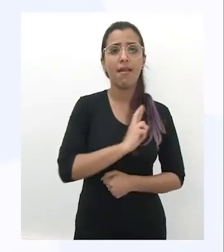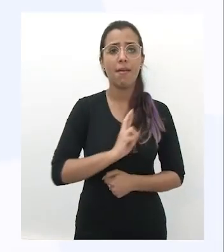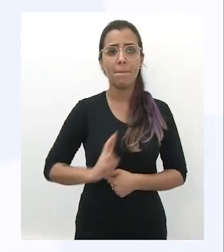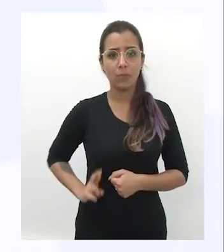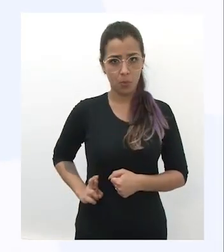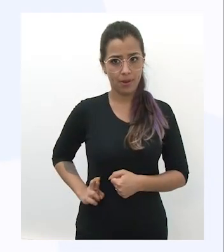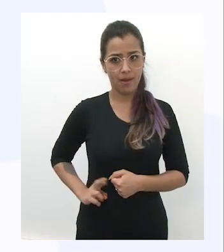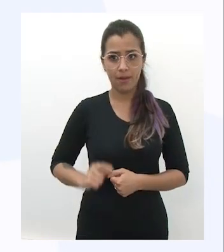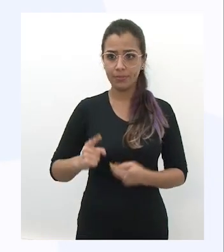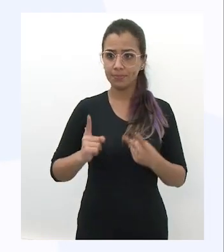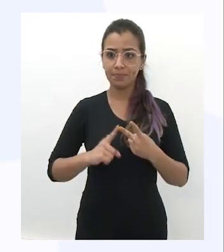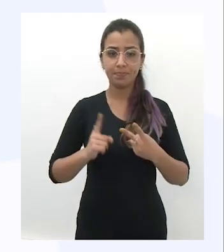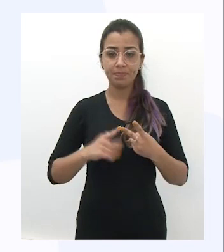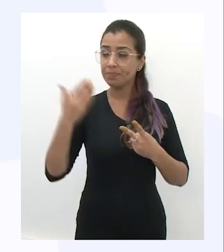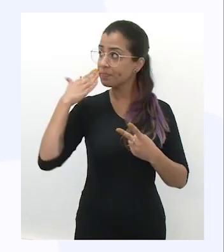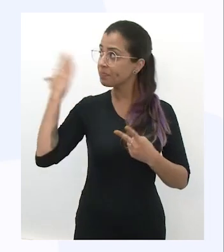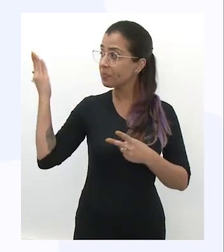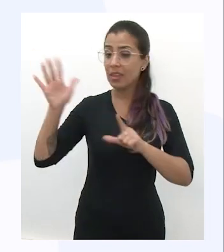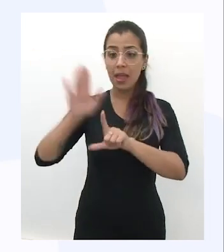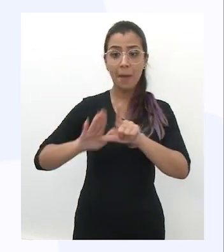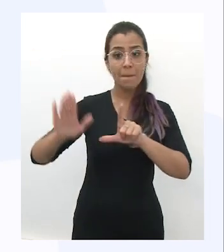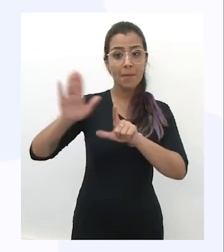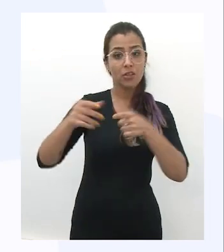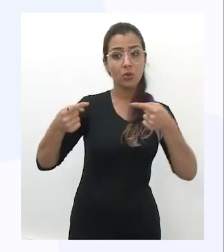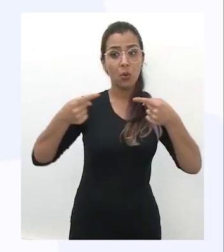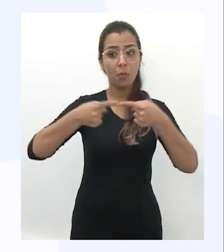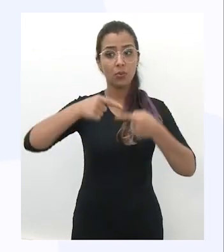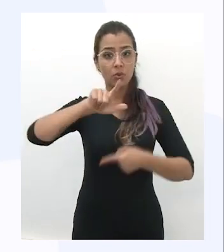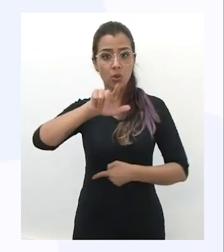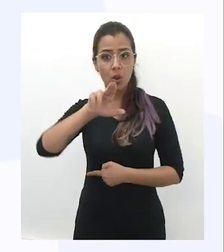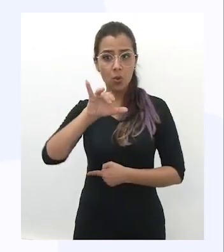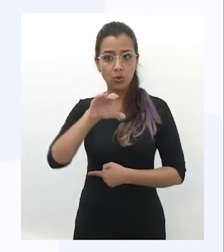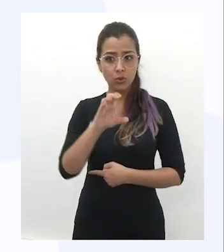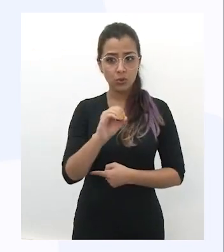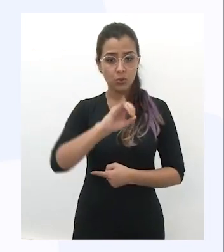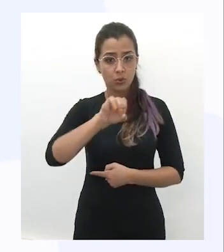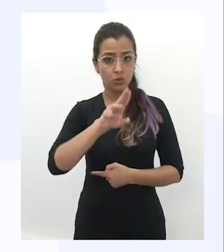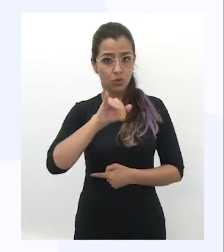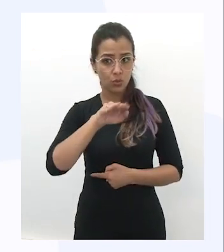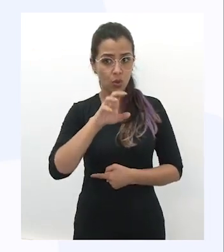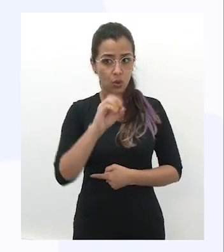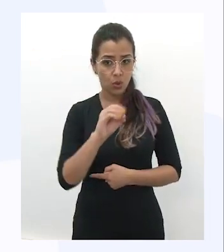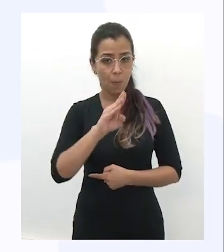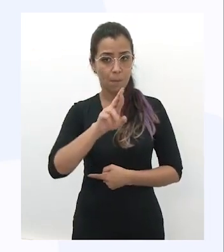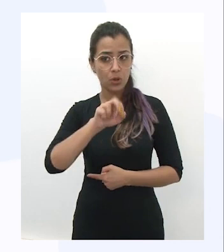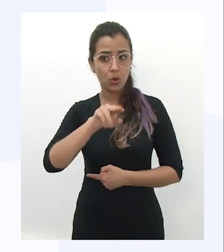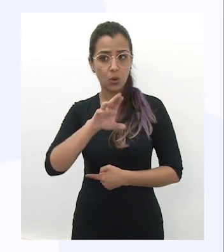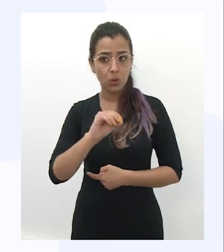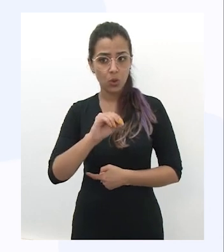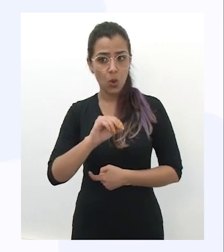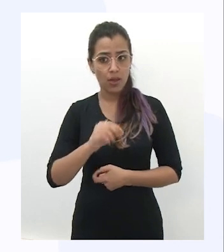uma imagem, busto associado a Lúcio Júnior Bruto, que liderou a revolta contra o último rei de Roma,